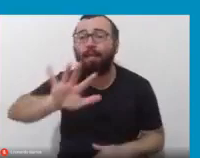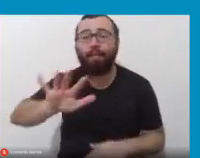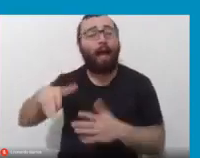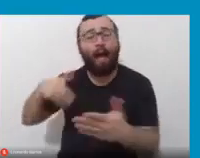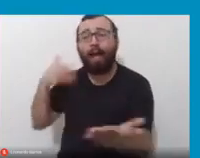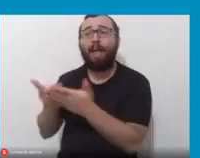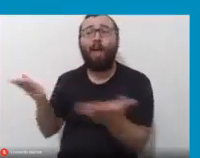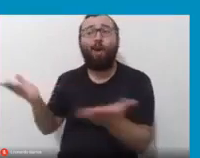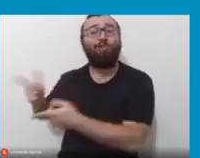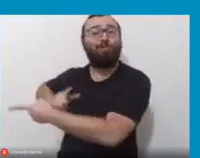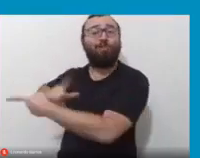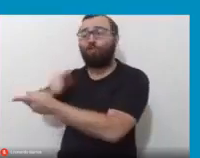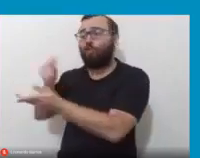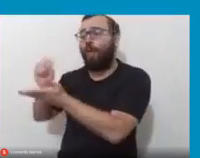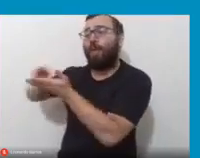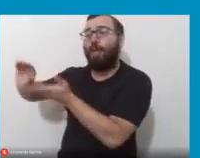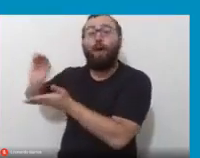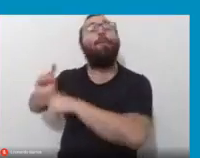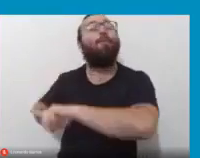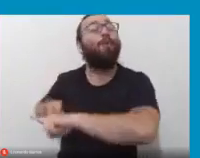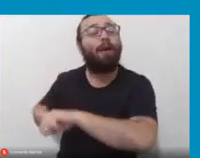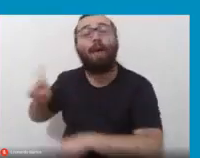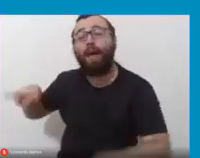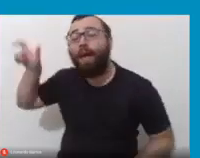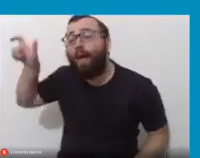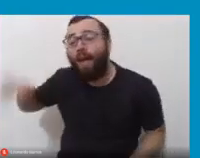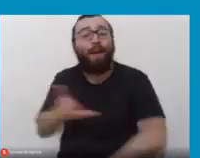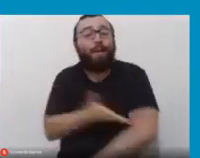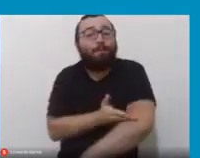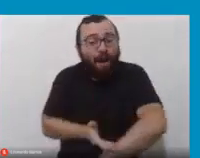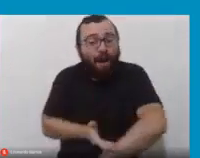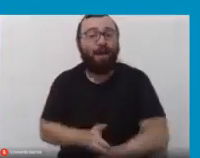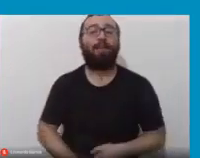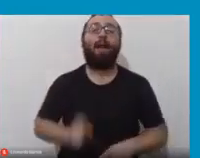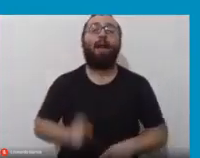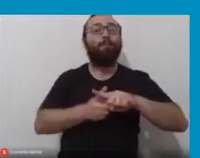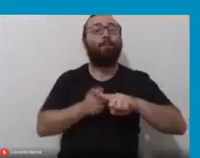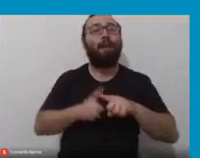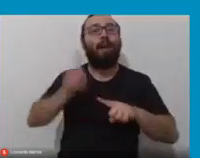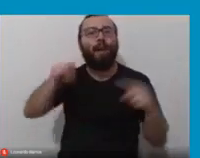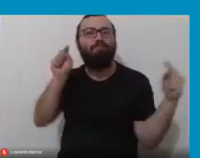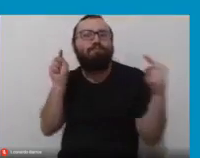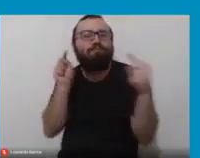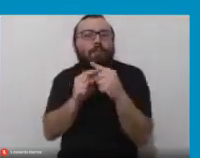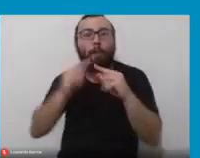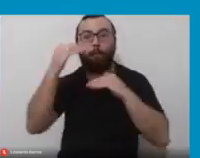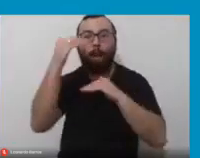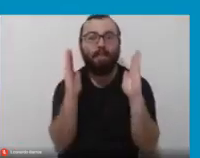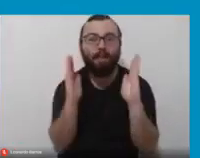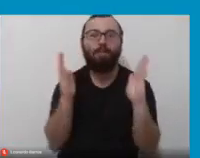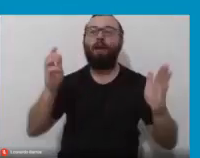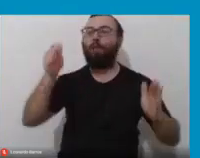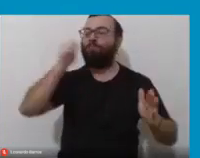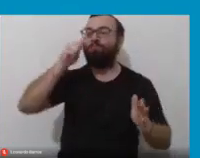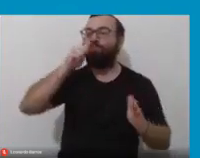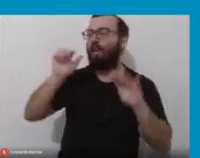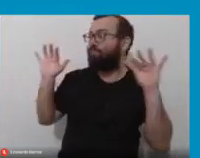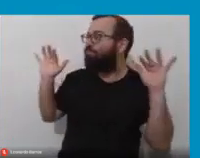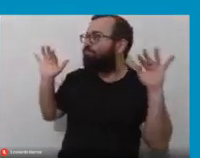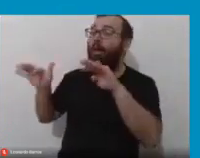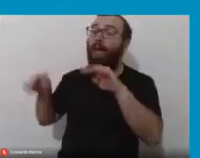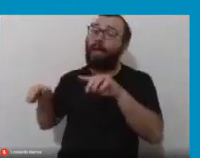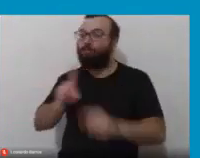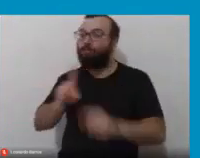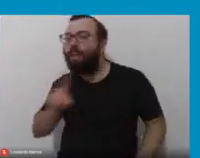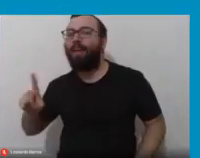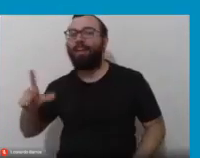até financeiramente, por ser branca, né, porque está dentro de um padrão de mulheridade que é valorizado por essa direita que tem o